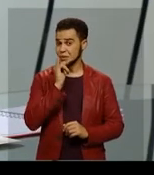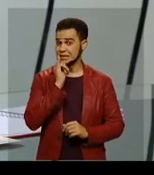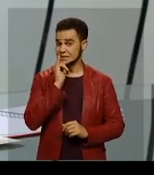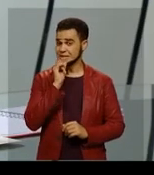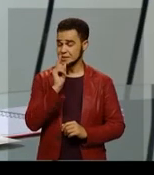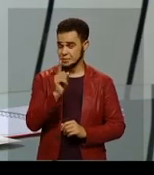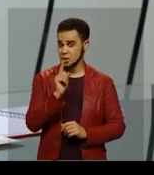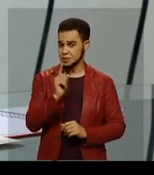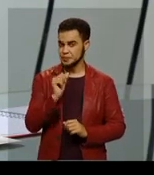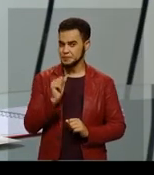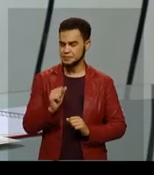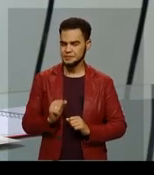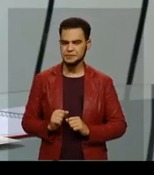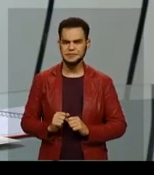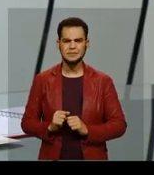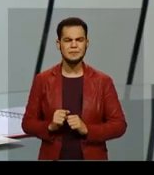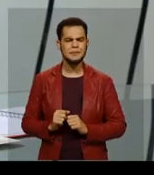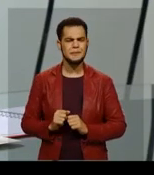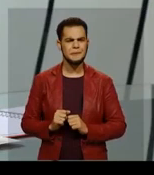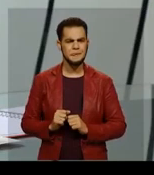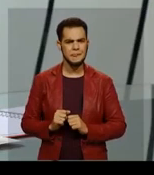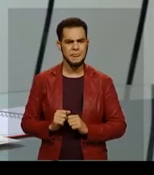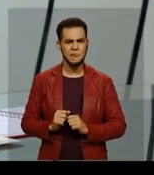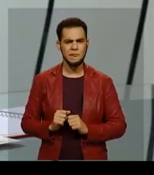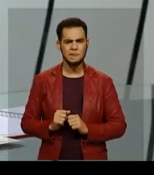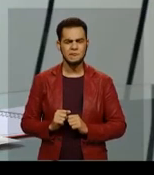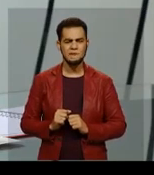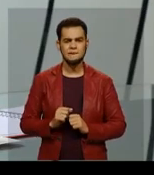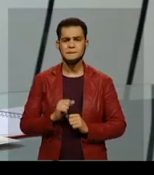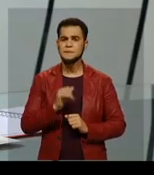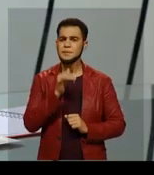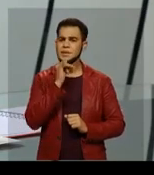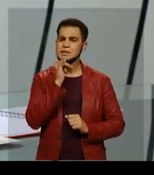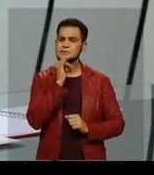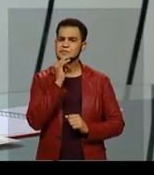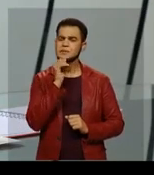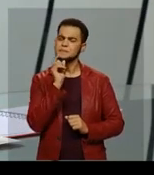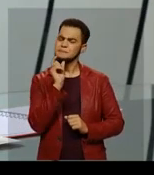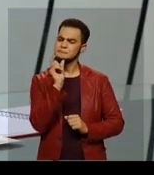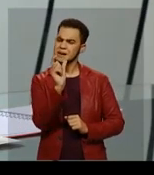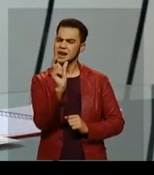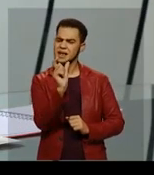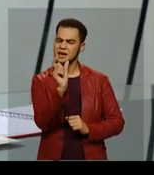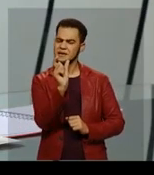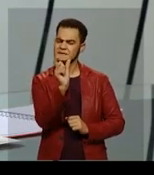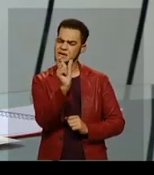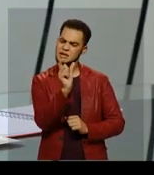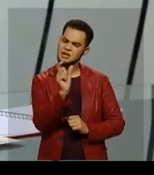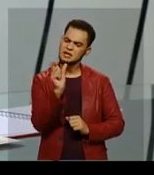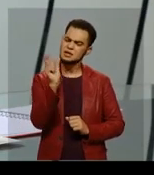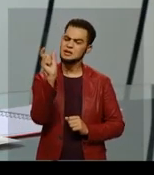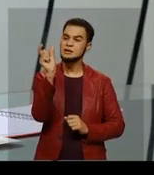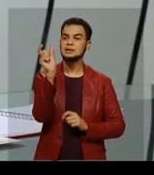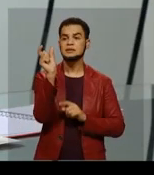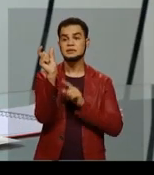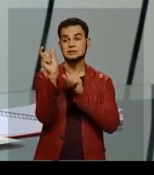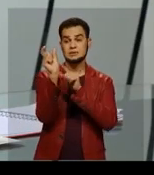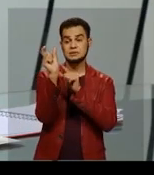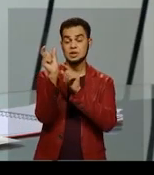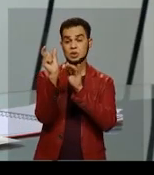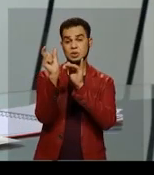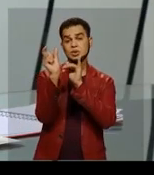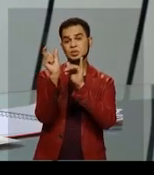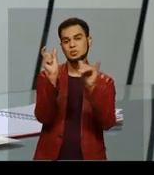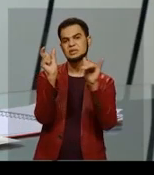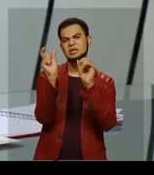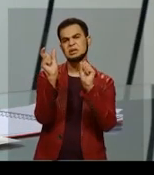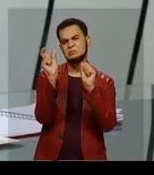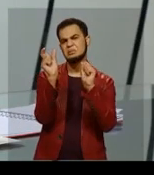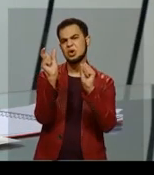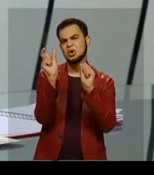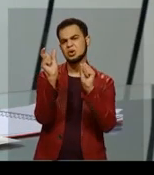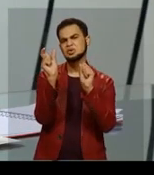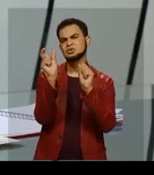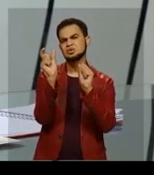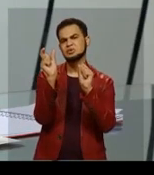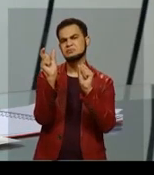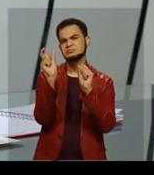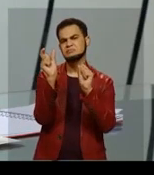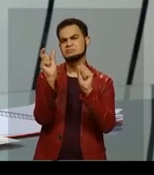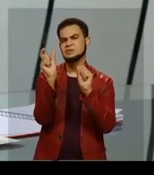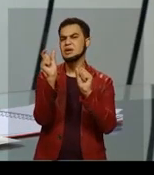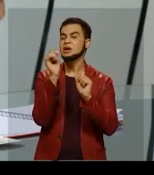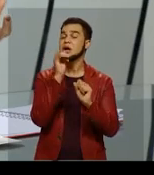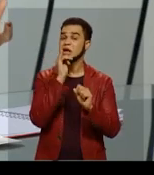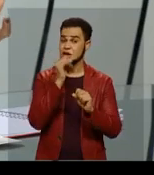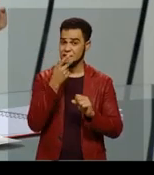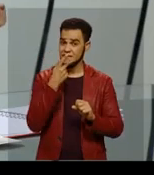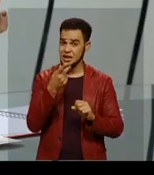palavra em um enunciado, pode criar essa ambiguidade. Então, eu falei que tem a